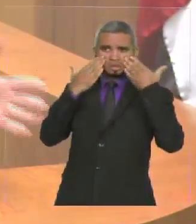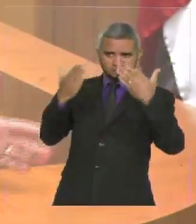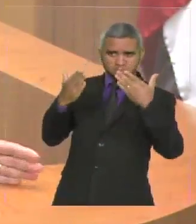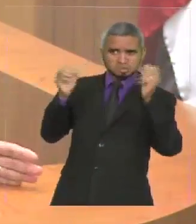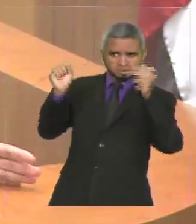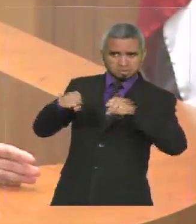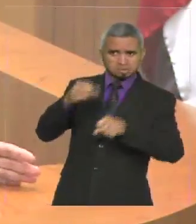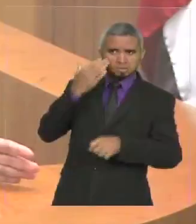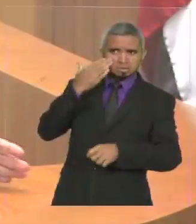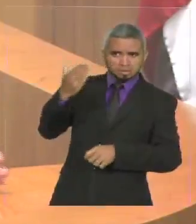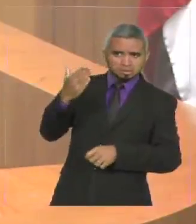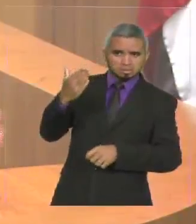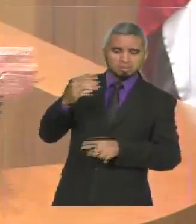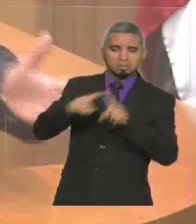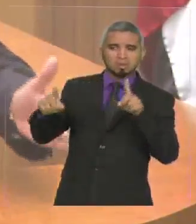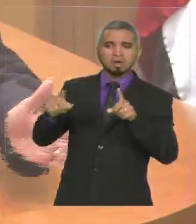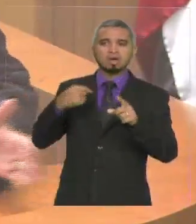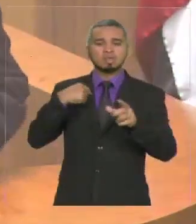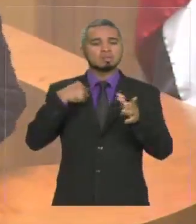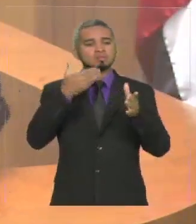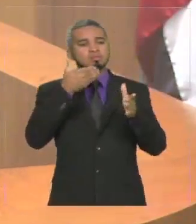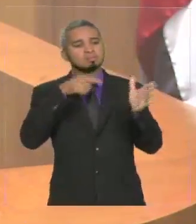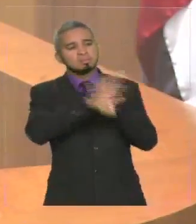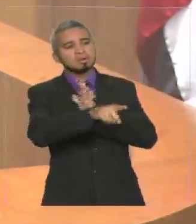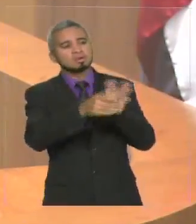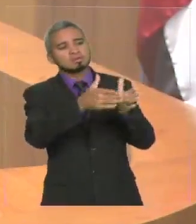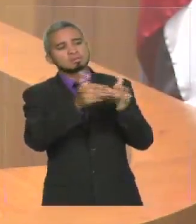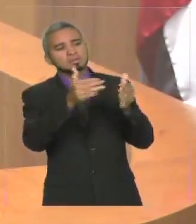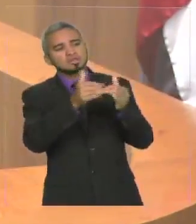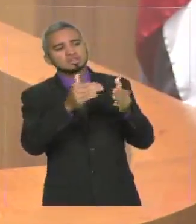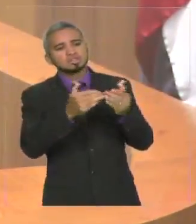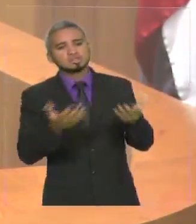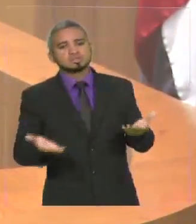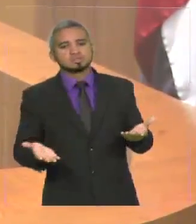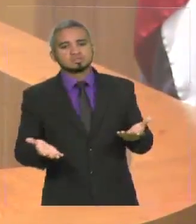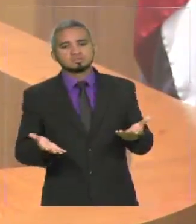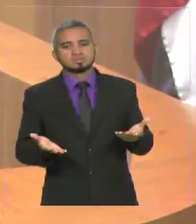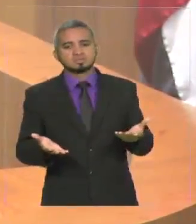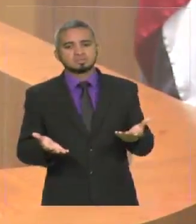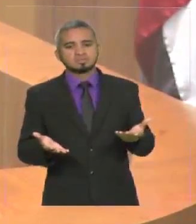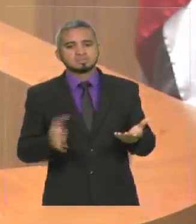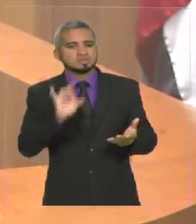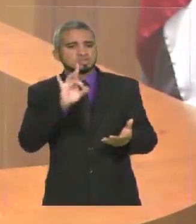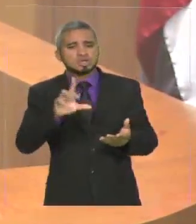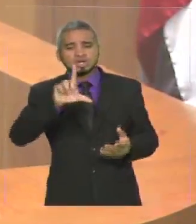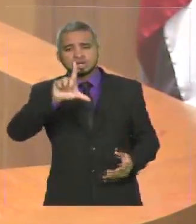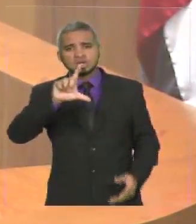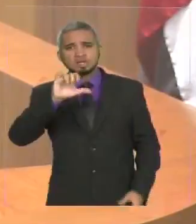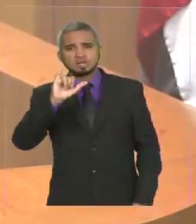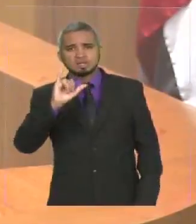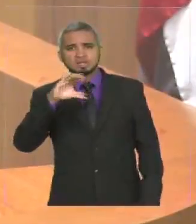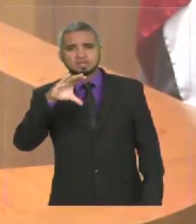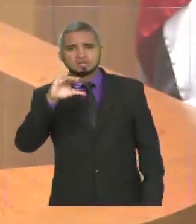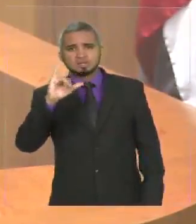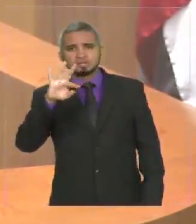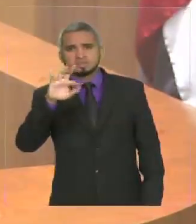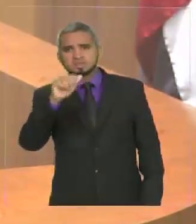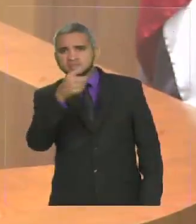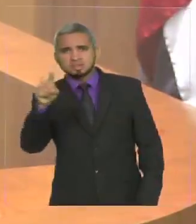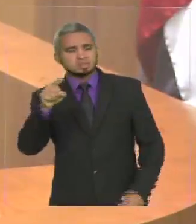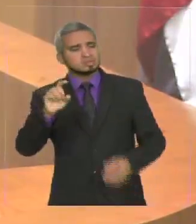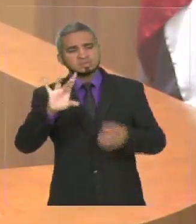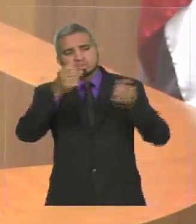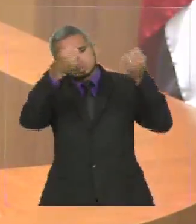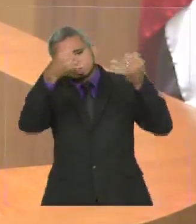governo transparente. Aí eu faço um pedido só com relação a uma licitação. Eu quero só saber como foi o processo